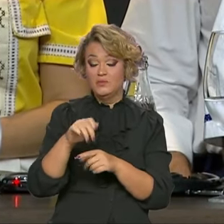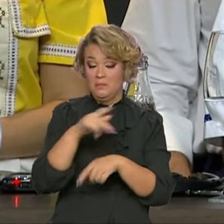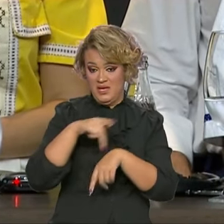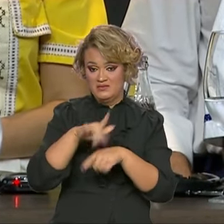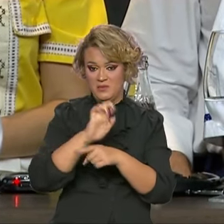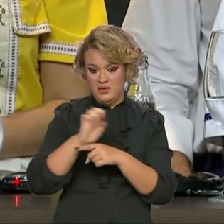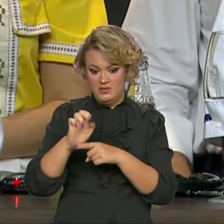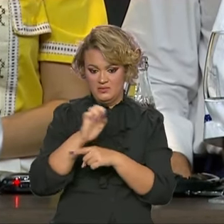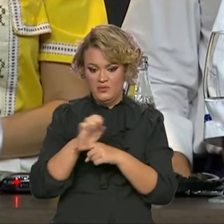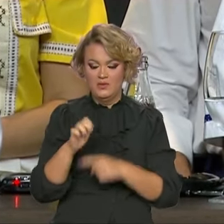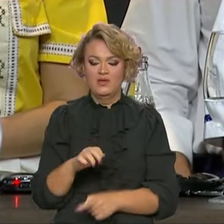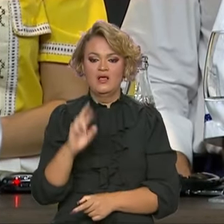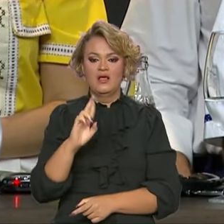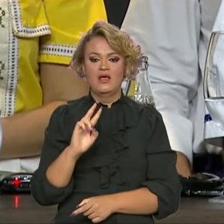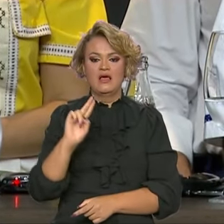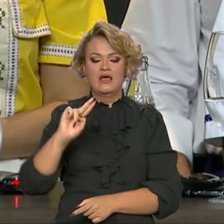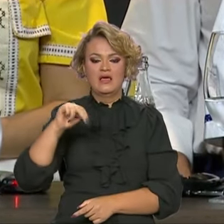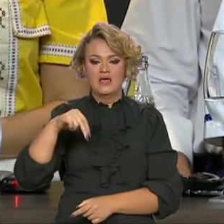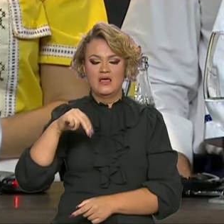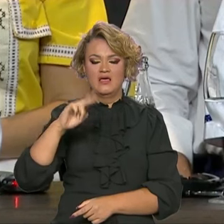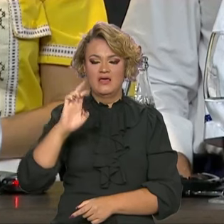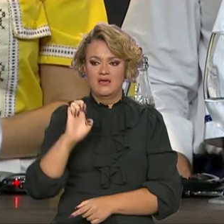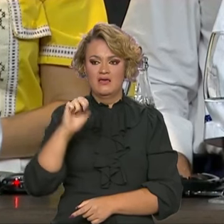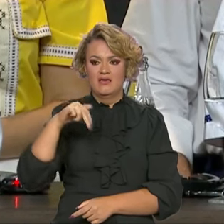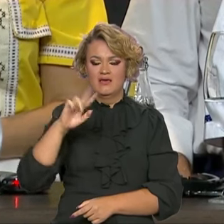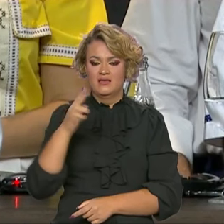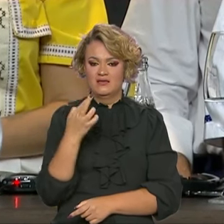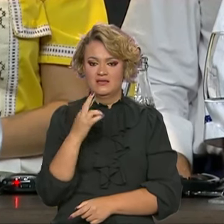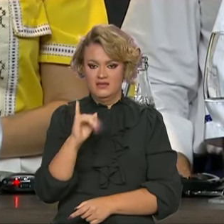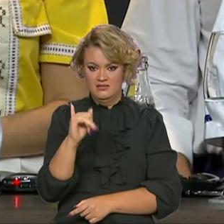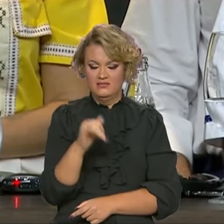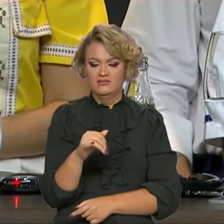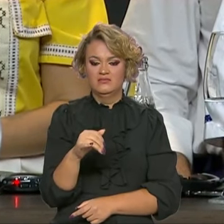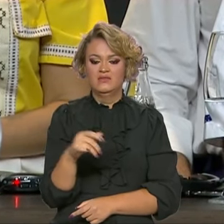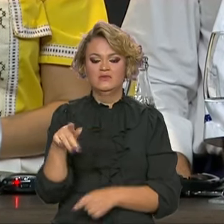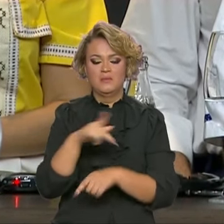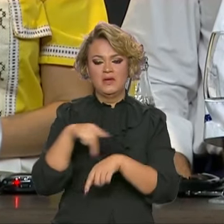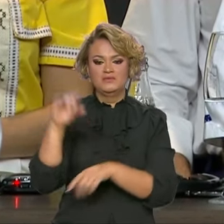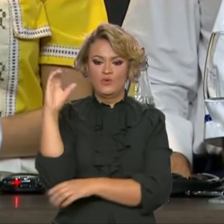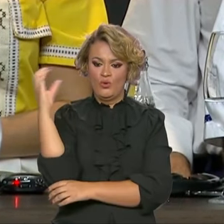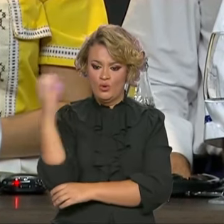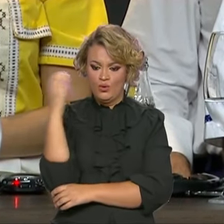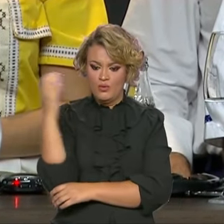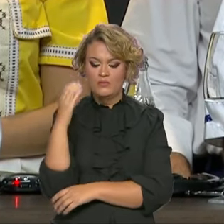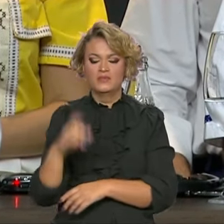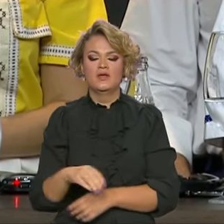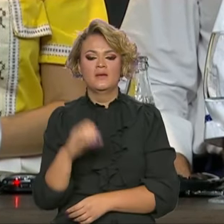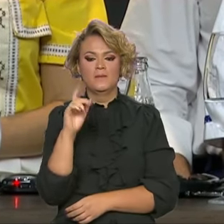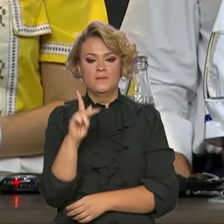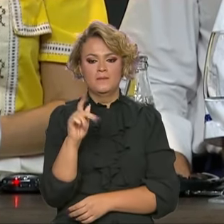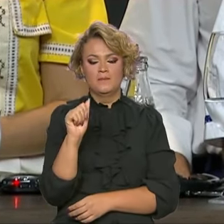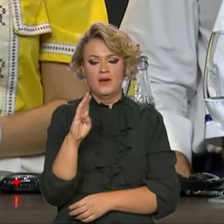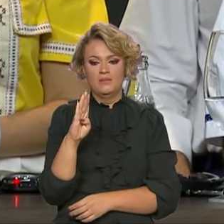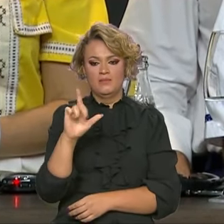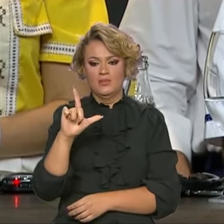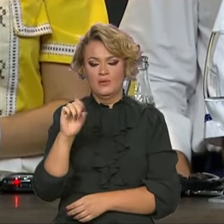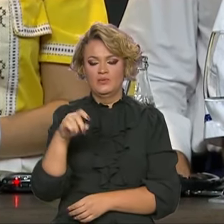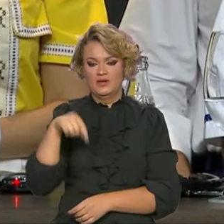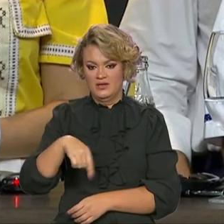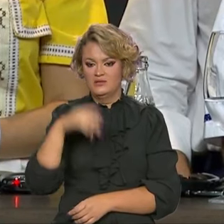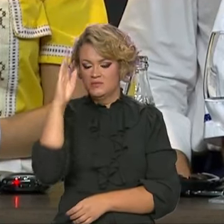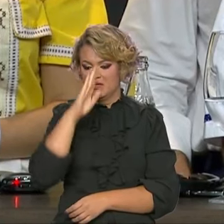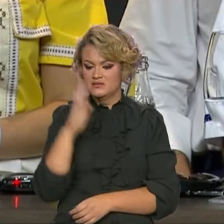Henrique Malta, da Venezuela, Ruth Consuelo Chaparro, da Colômbia, Pablo Neri, do Brasil, e